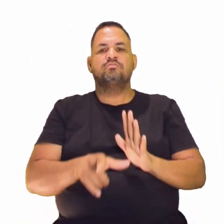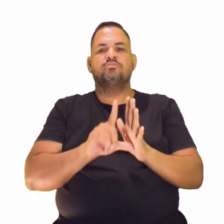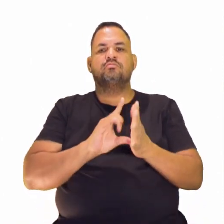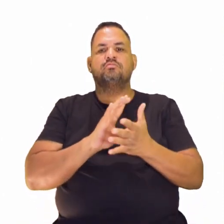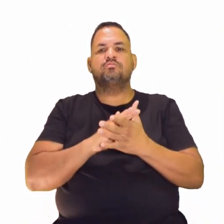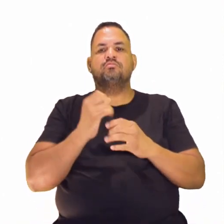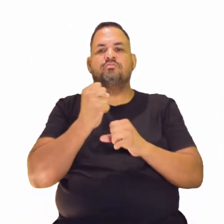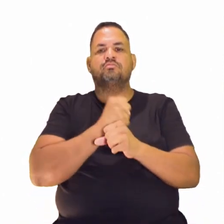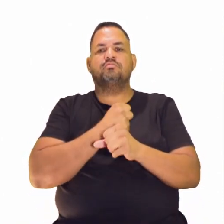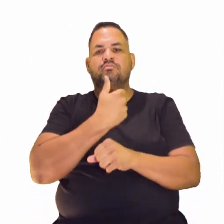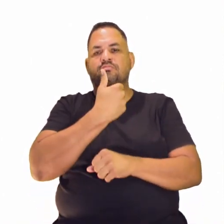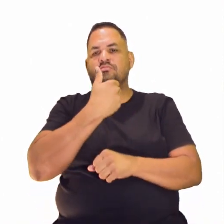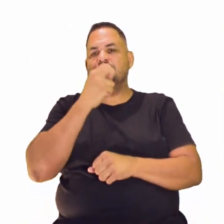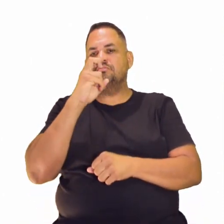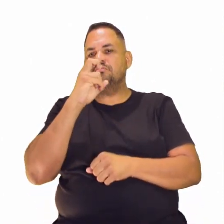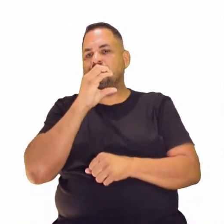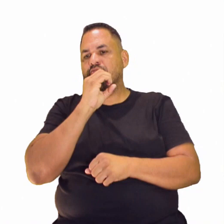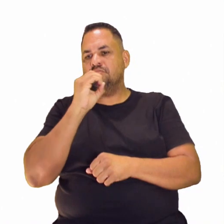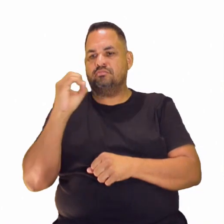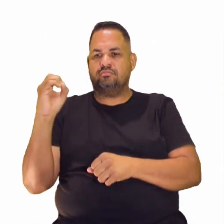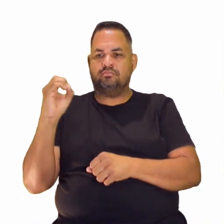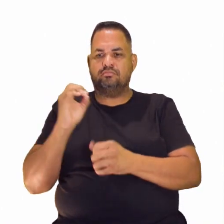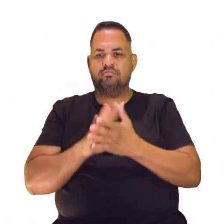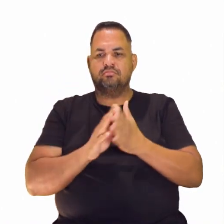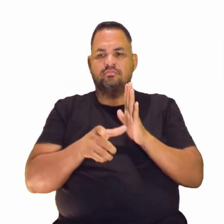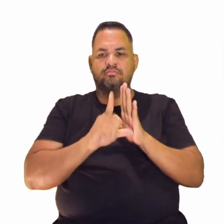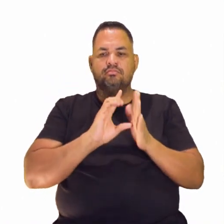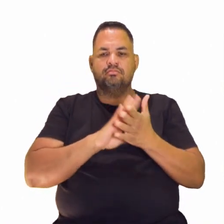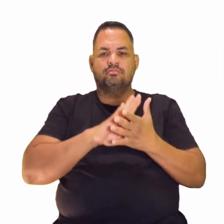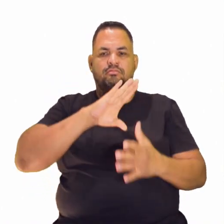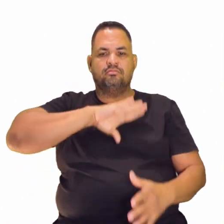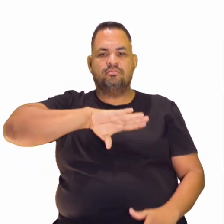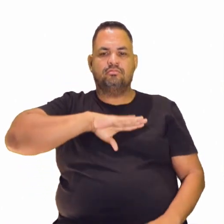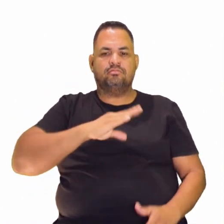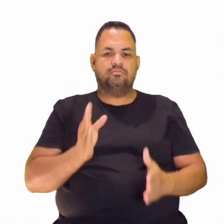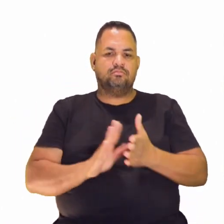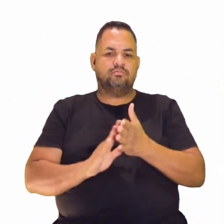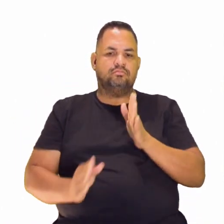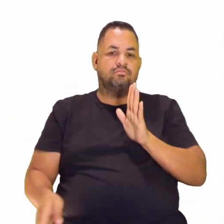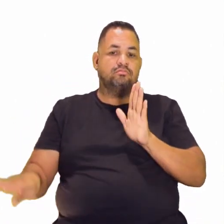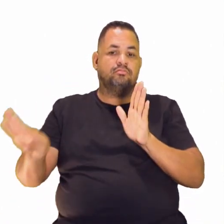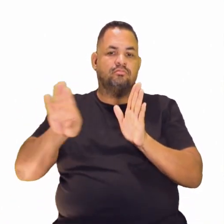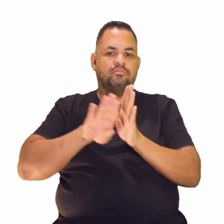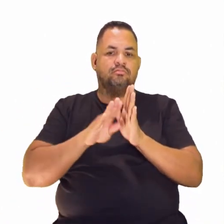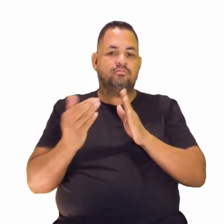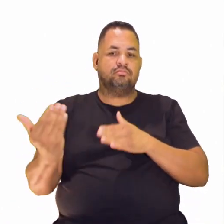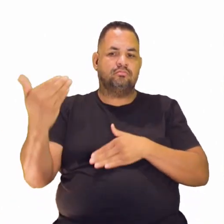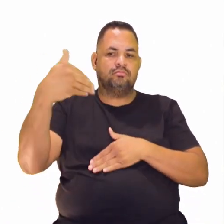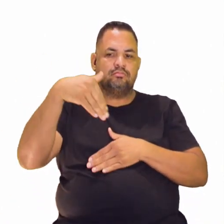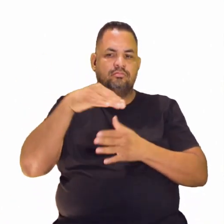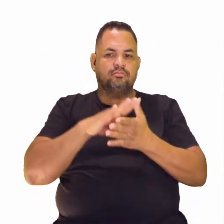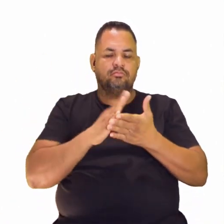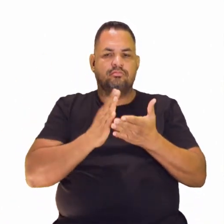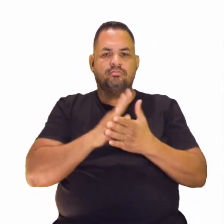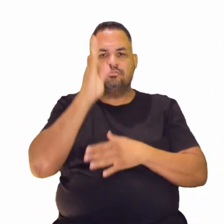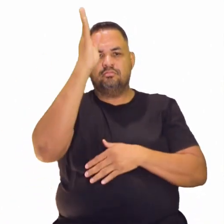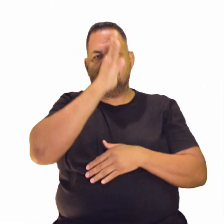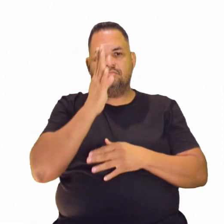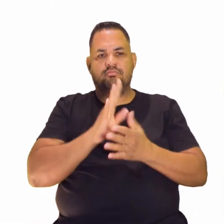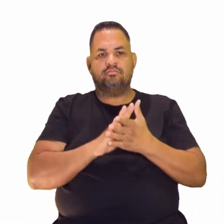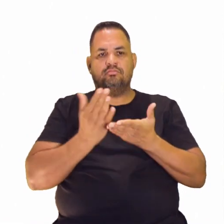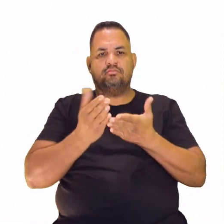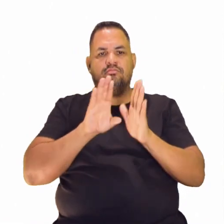antes de 1500, antes dos portugueses chegarem ao Brasil, vamos ver aqui um pouquinho